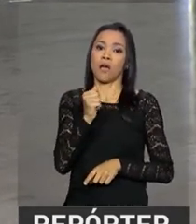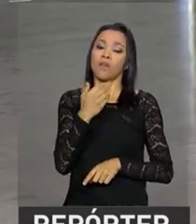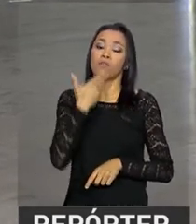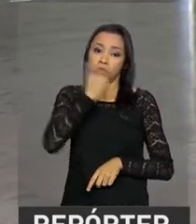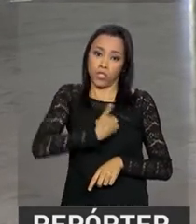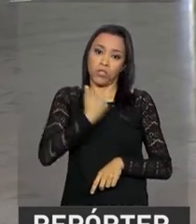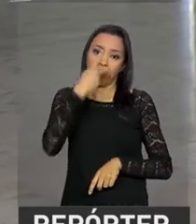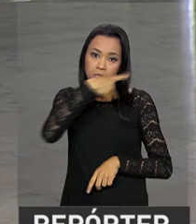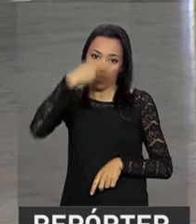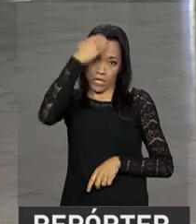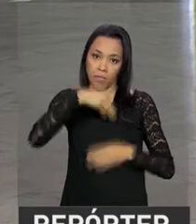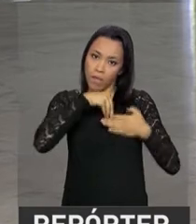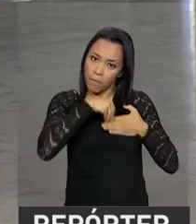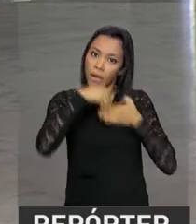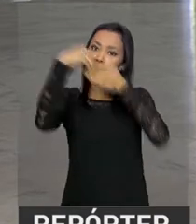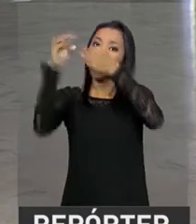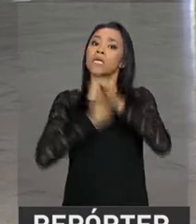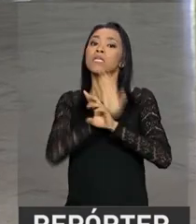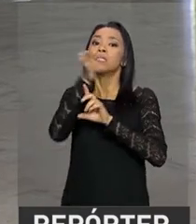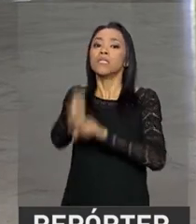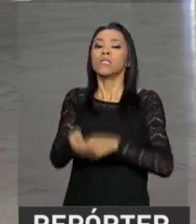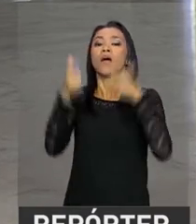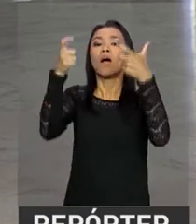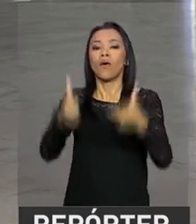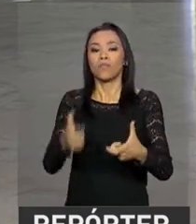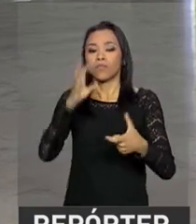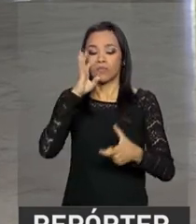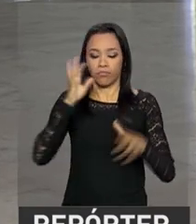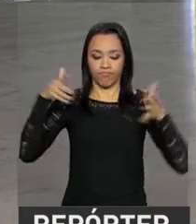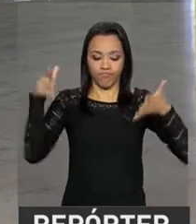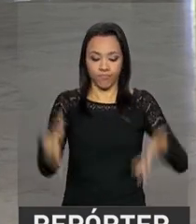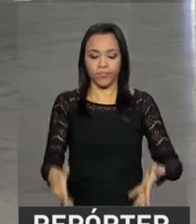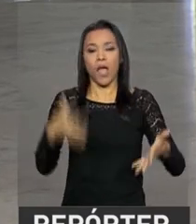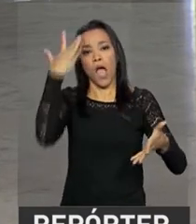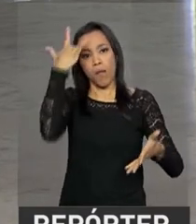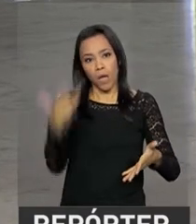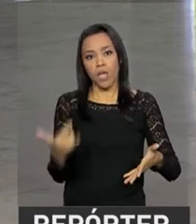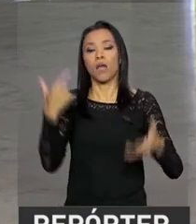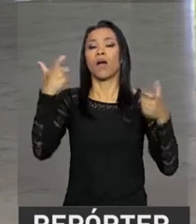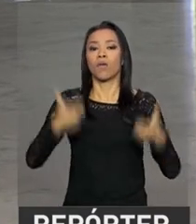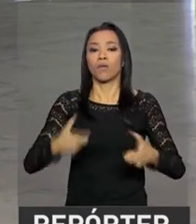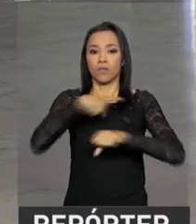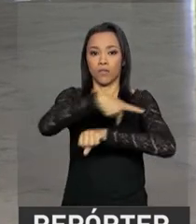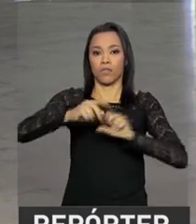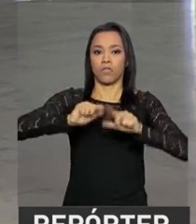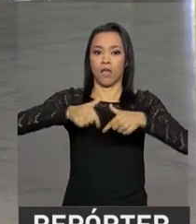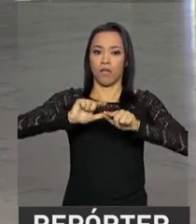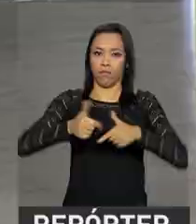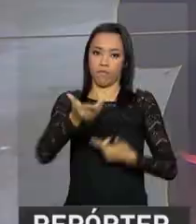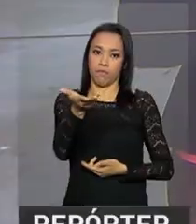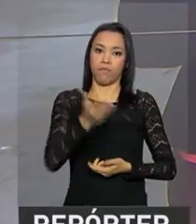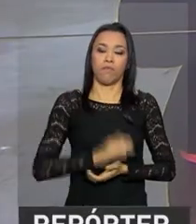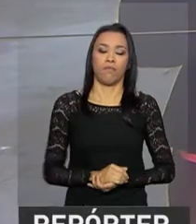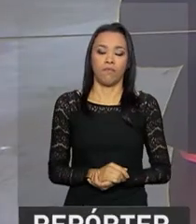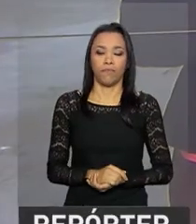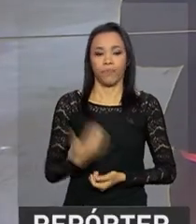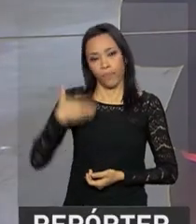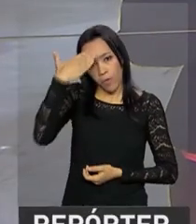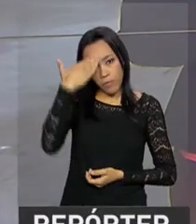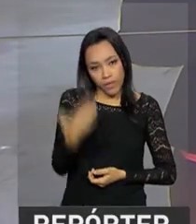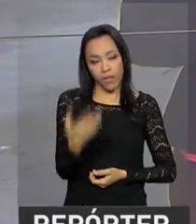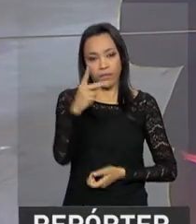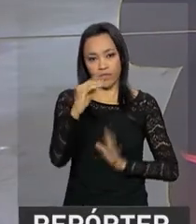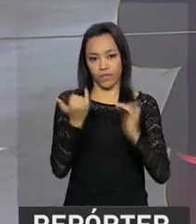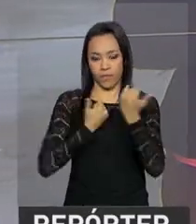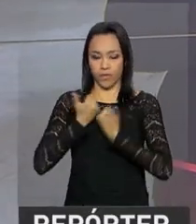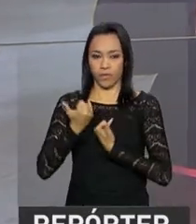para representar o governo brasileiro no funeral que será realizado amanhã em israel josé luiz obrigado pelas informações